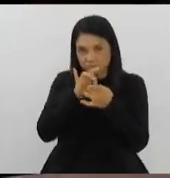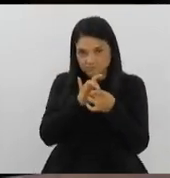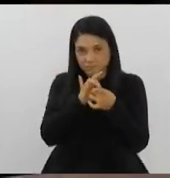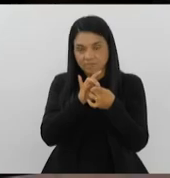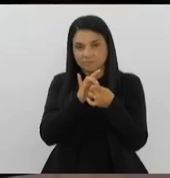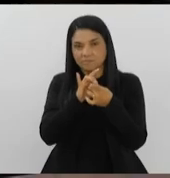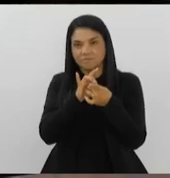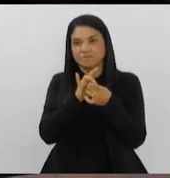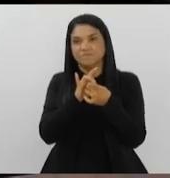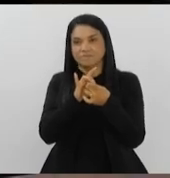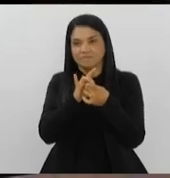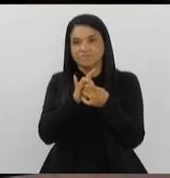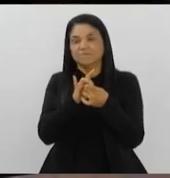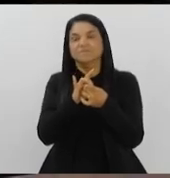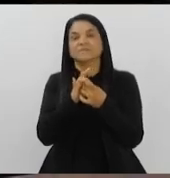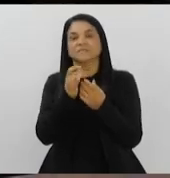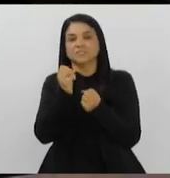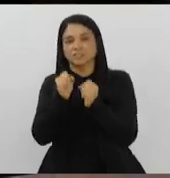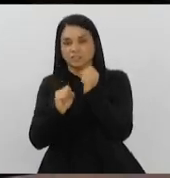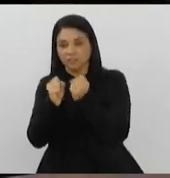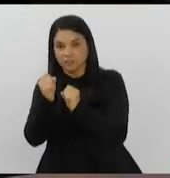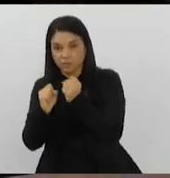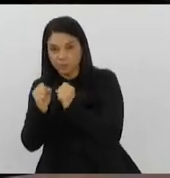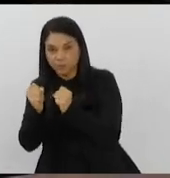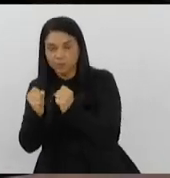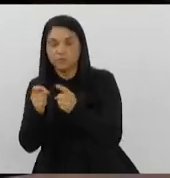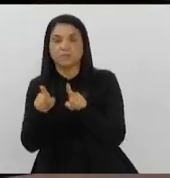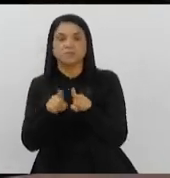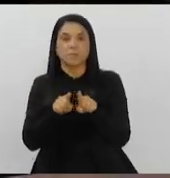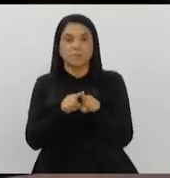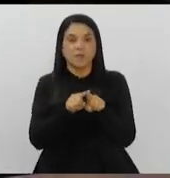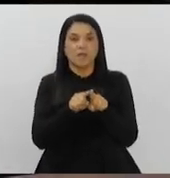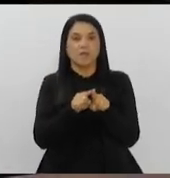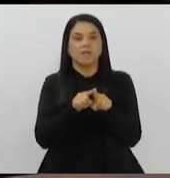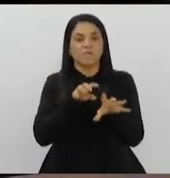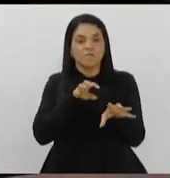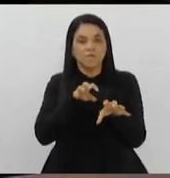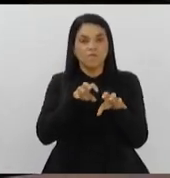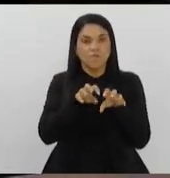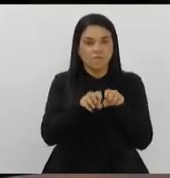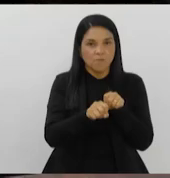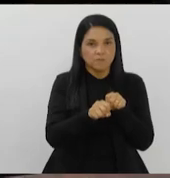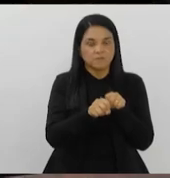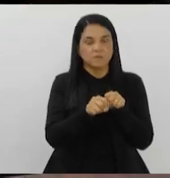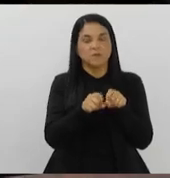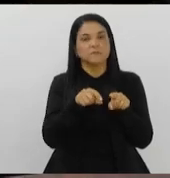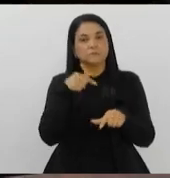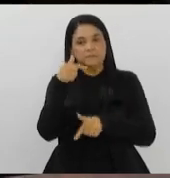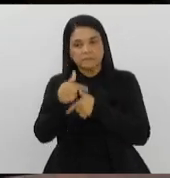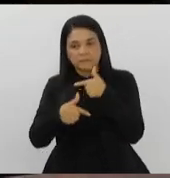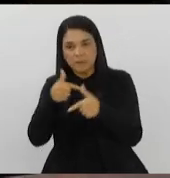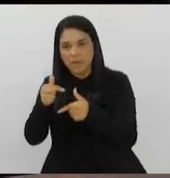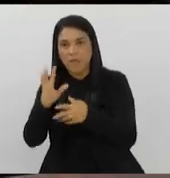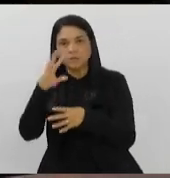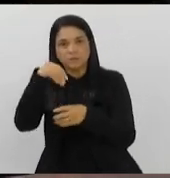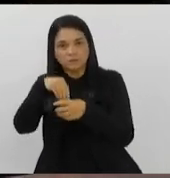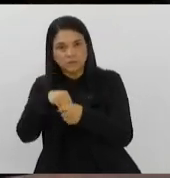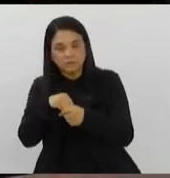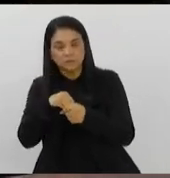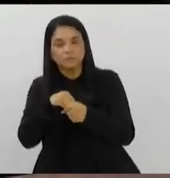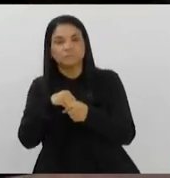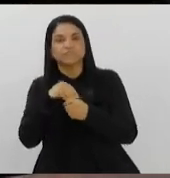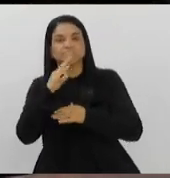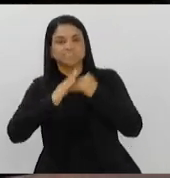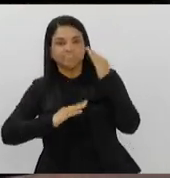nosso parque industrial, da nossa formação e dispersão de força de trabalho no mercado de